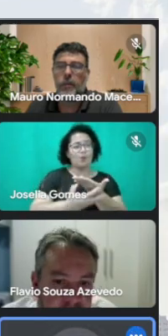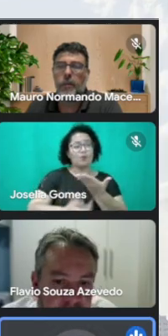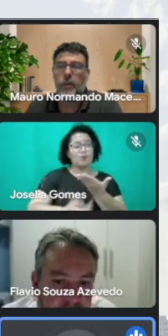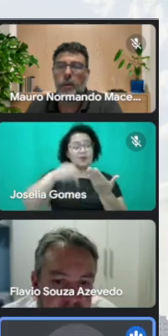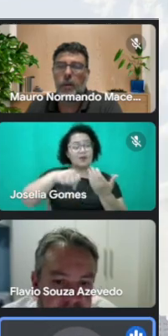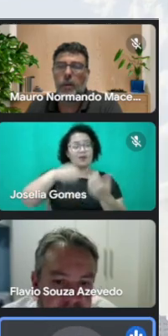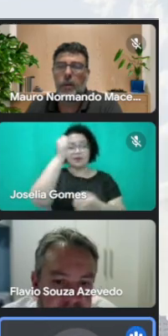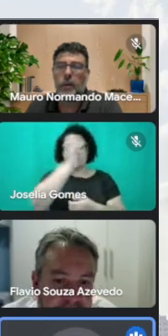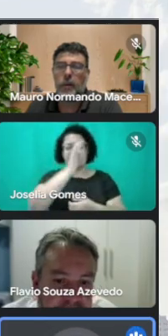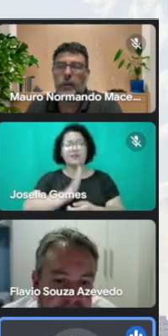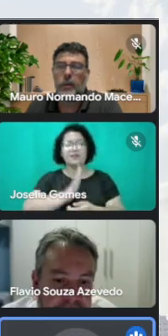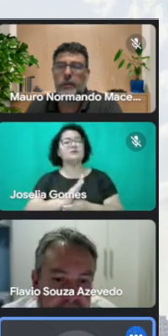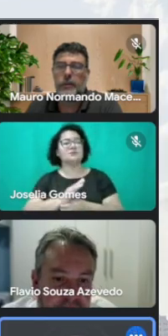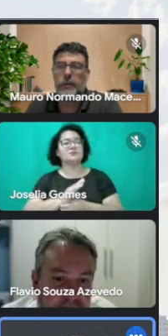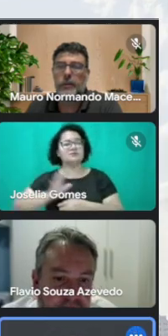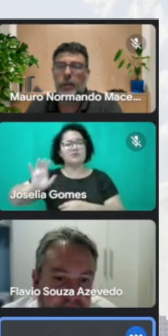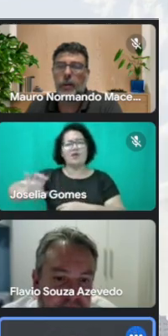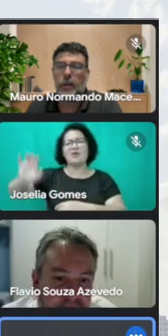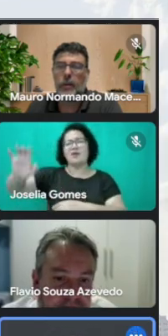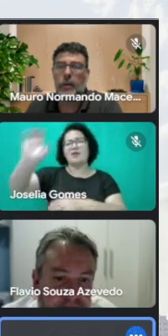país, nas diferentes regiões?